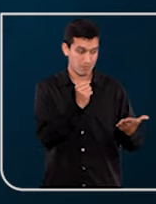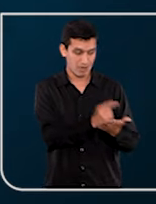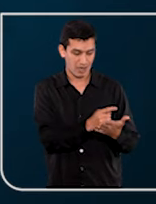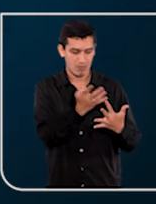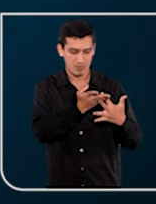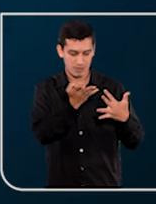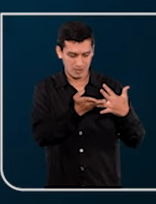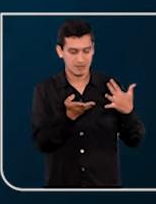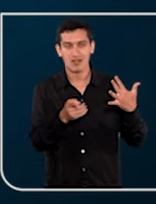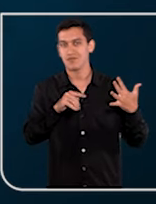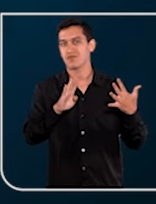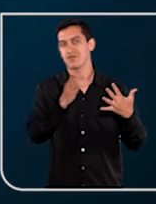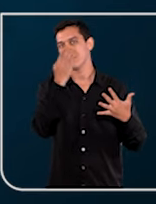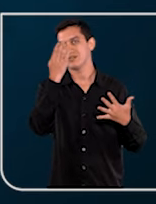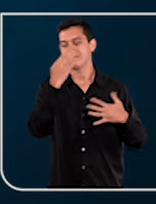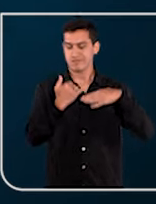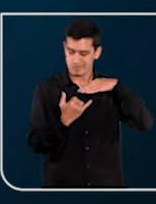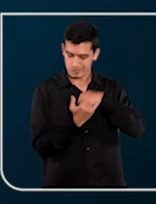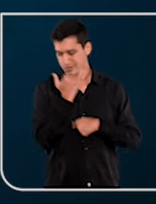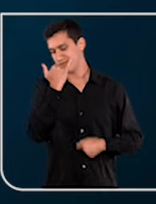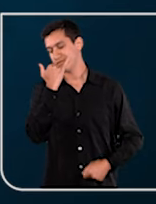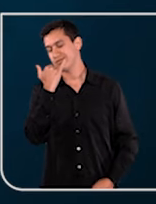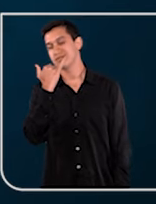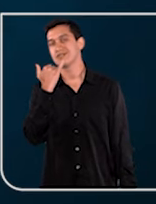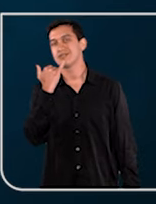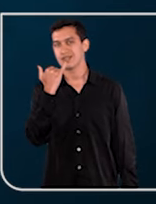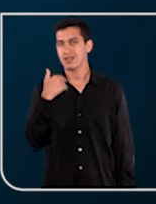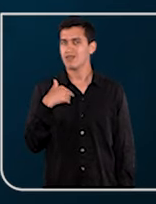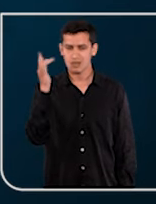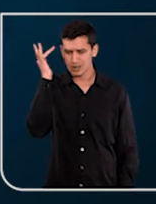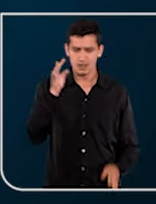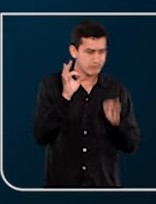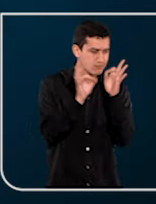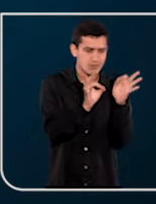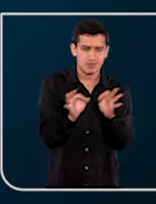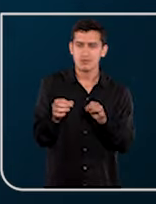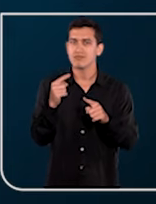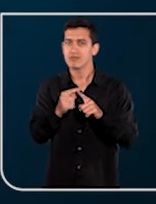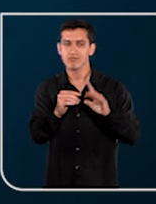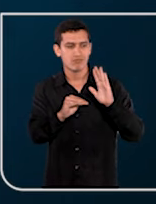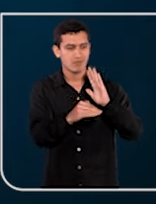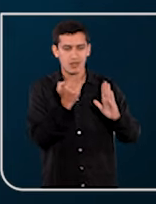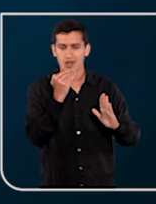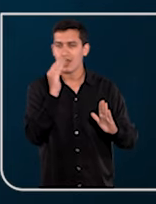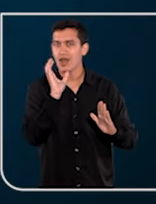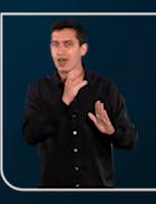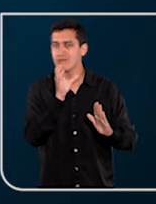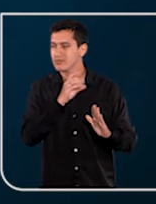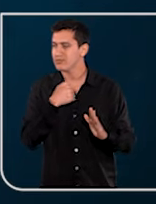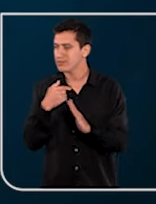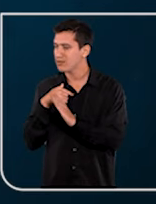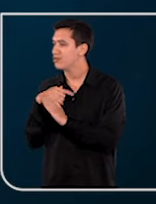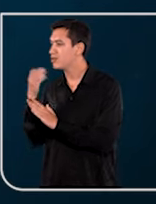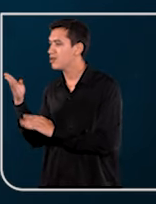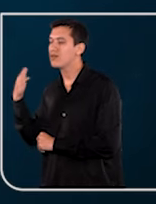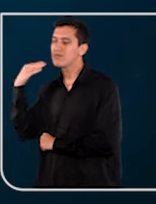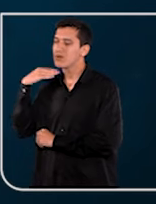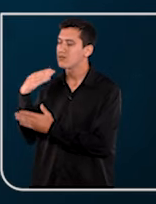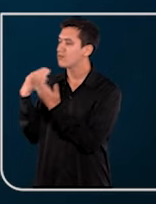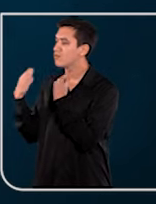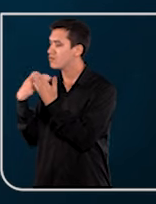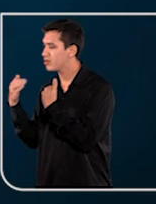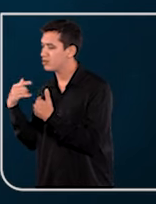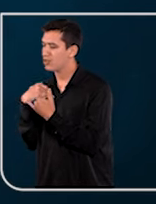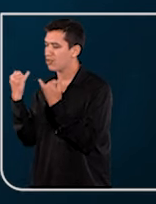Era falso, caí num golpe. Pode isso, Arnaldo! Eu achei que tava tudo certo, a mensagem chegou logo depois de eu entrar em contato com o